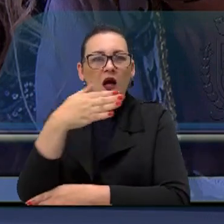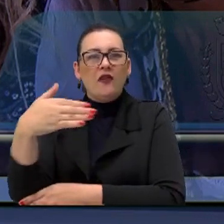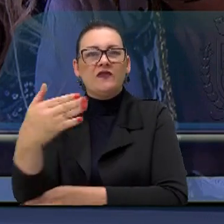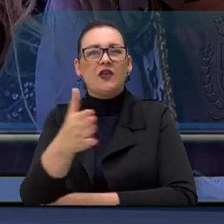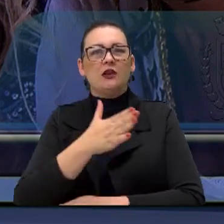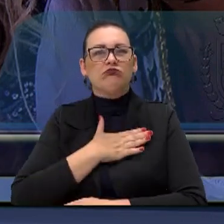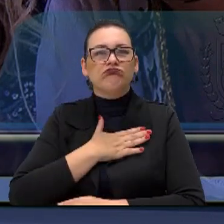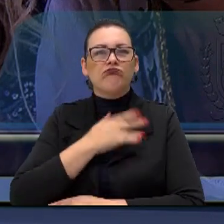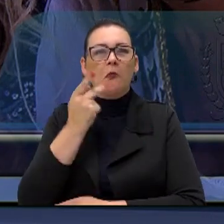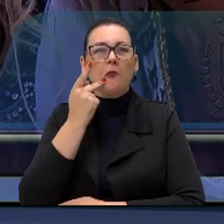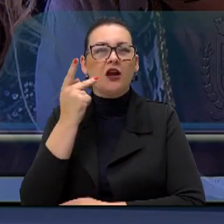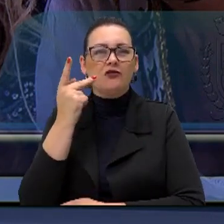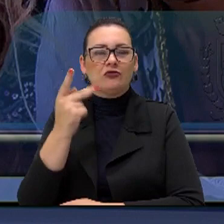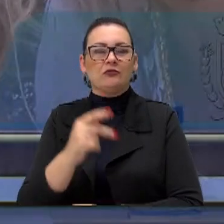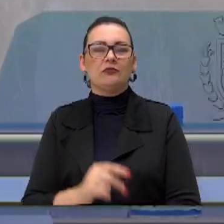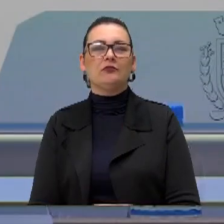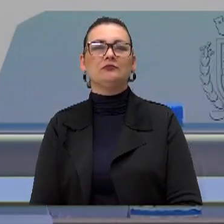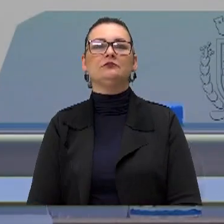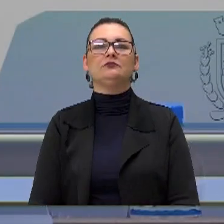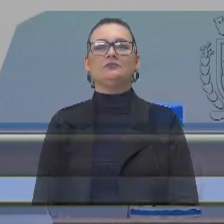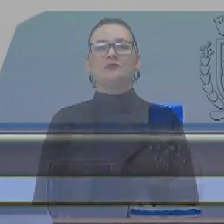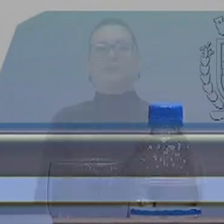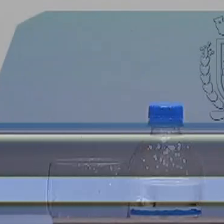do nosso partido.